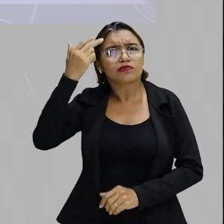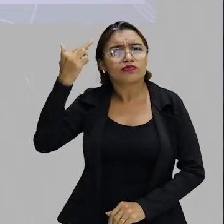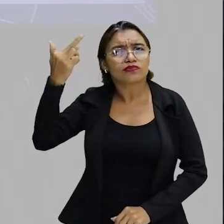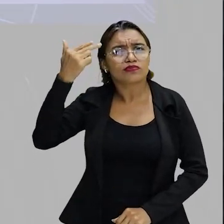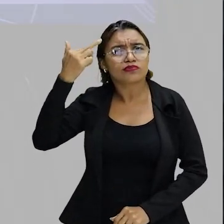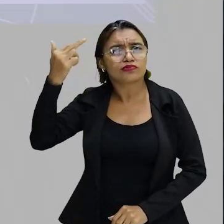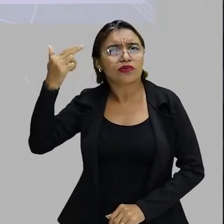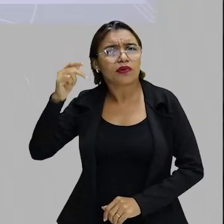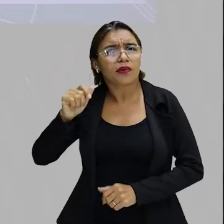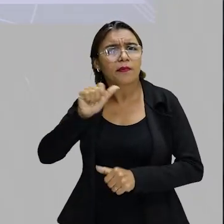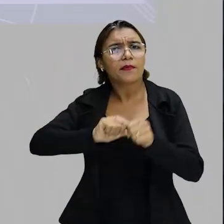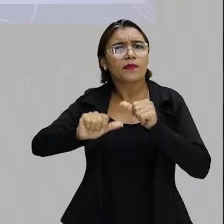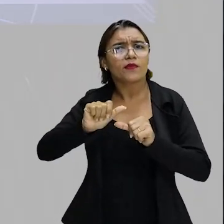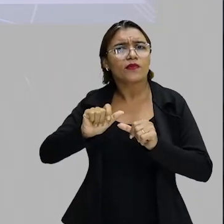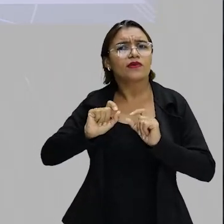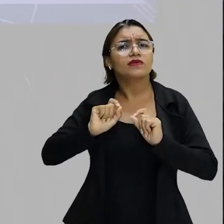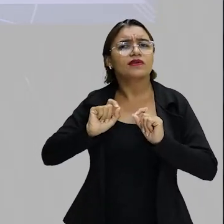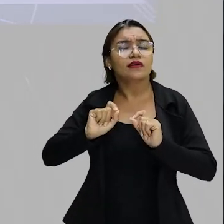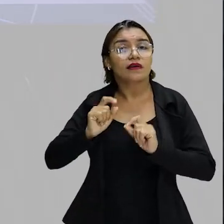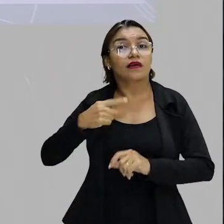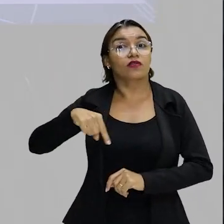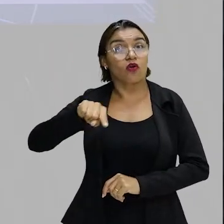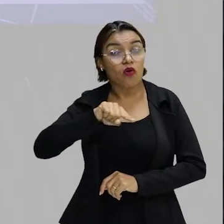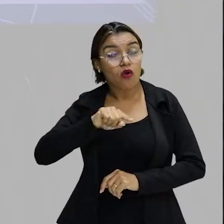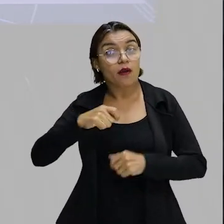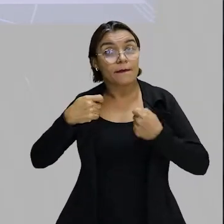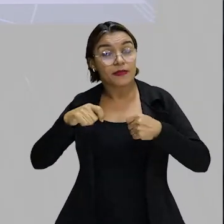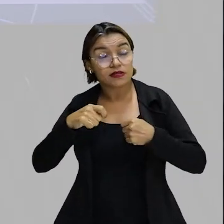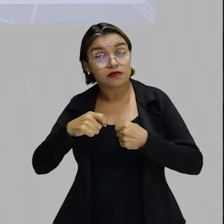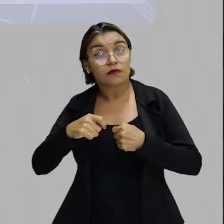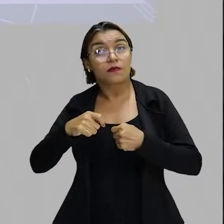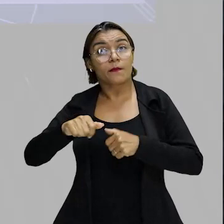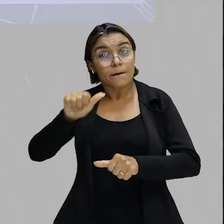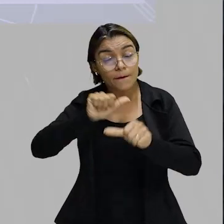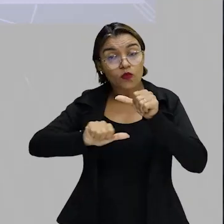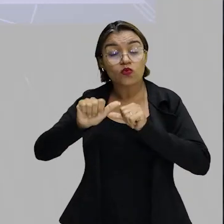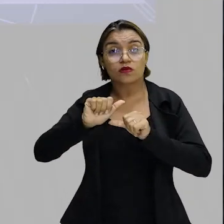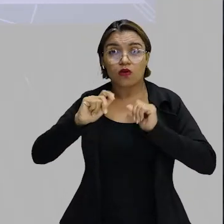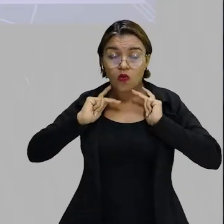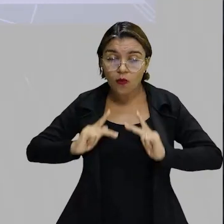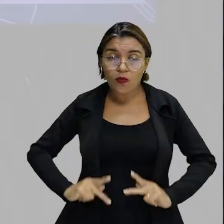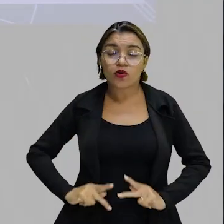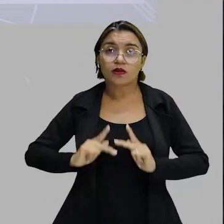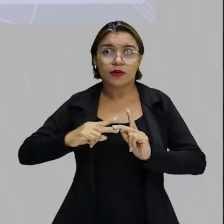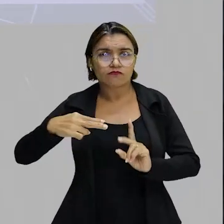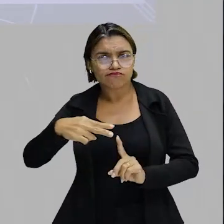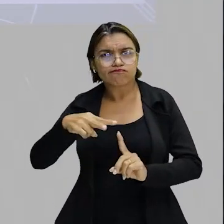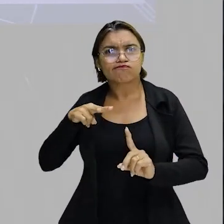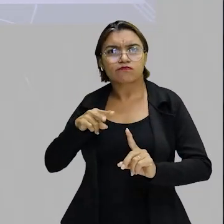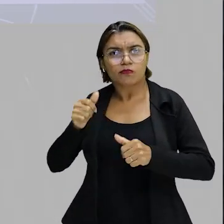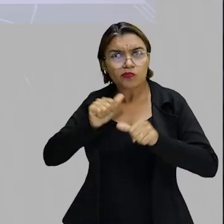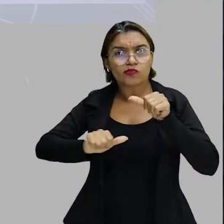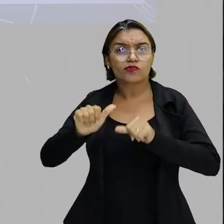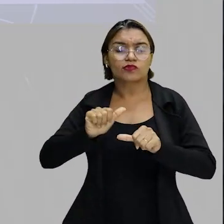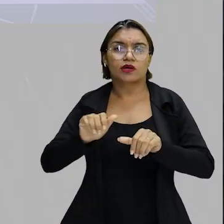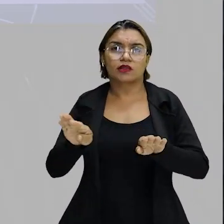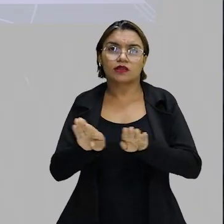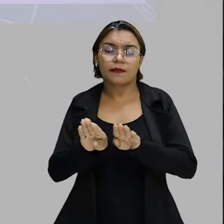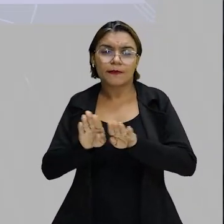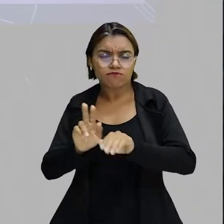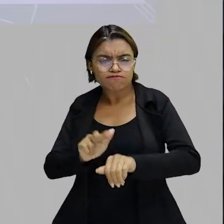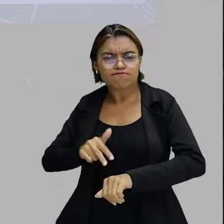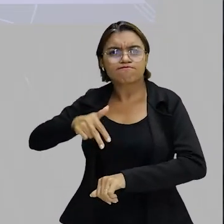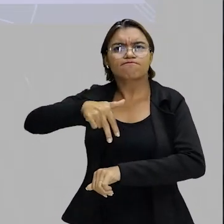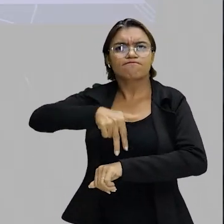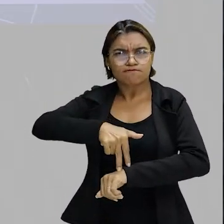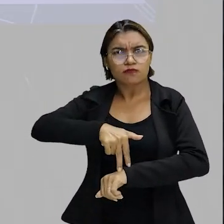cidadãos e cidadãs brasileiras. É a partir do nosso comportamento, a partir do nosso ponto de vista e, claro, do nosso posicionamento que